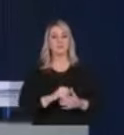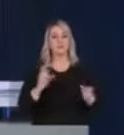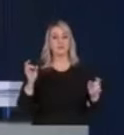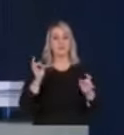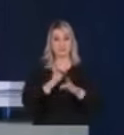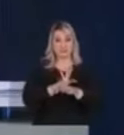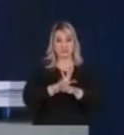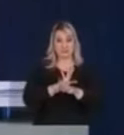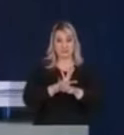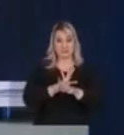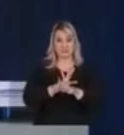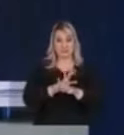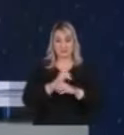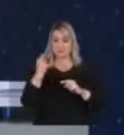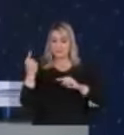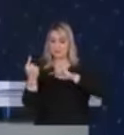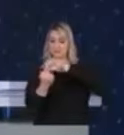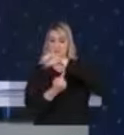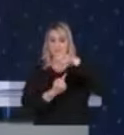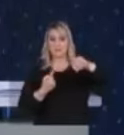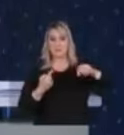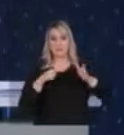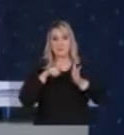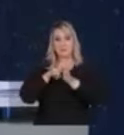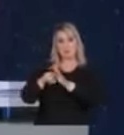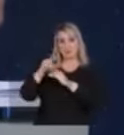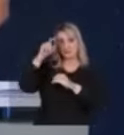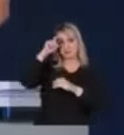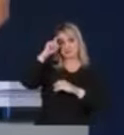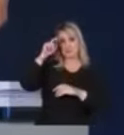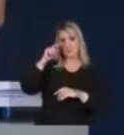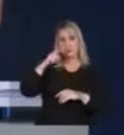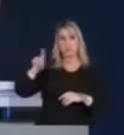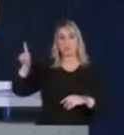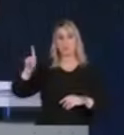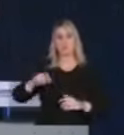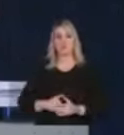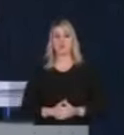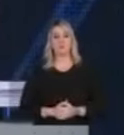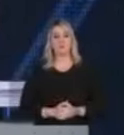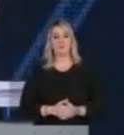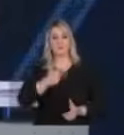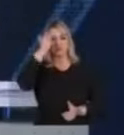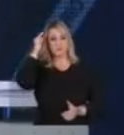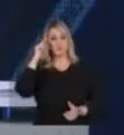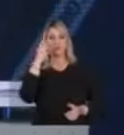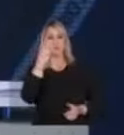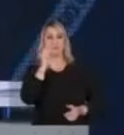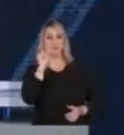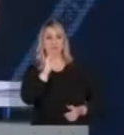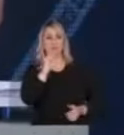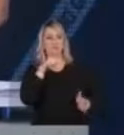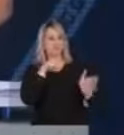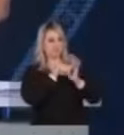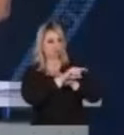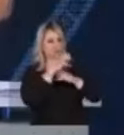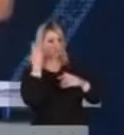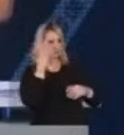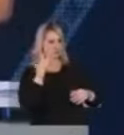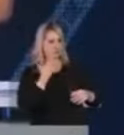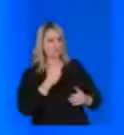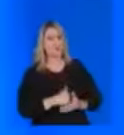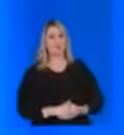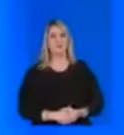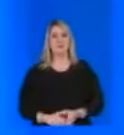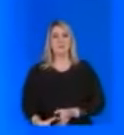encerra esse ciclo depois perguntando ao Marcelo Crivela então o candidato Osório tem 30 segundos e sua pergunta é para Jandira